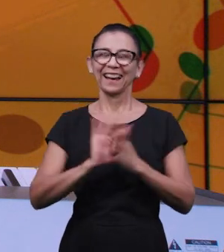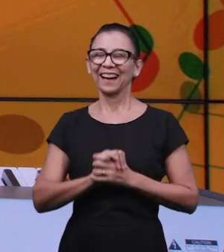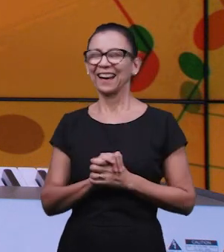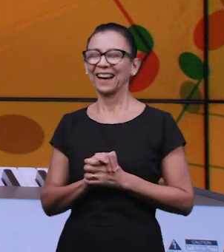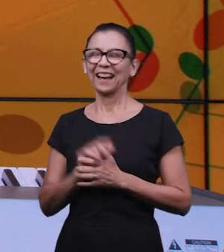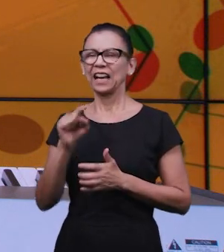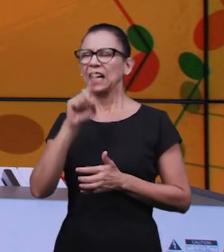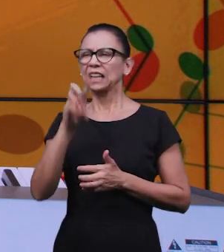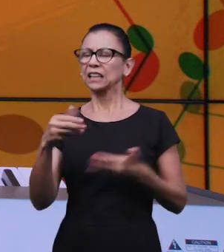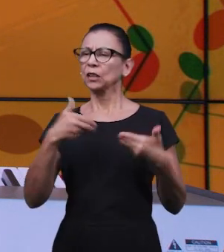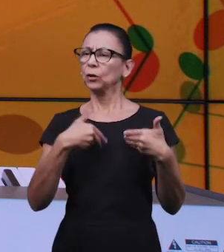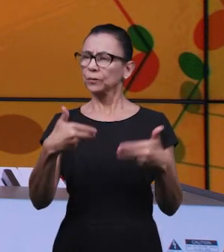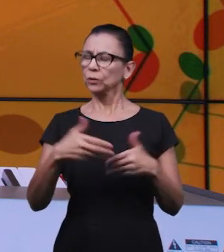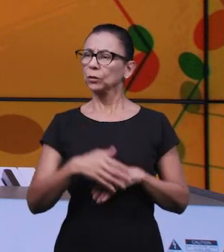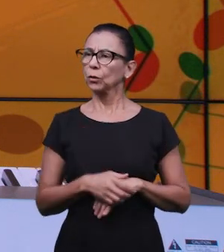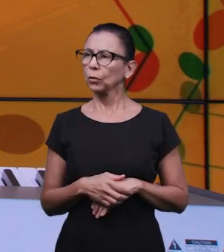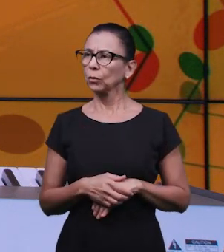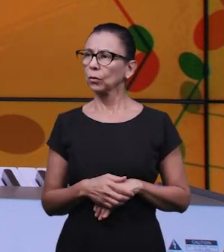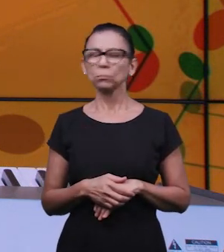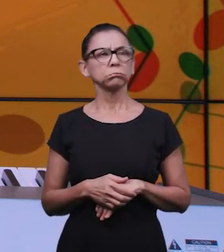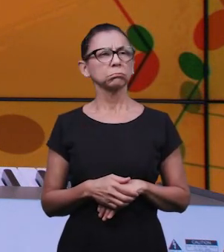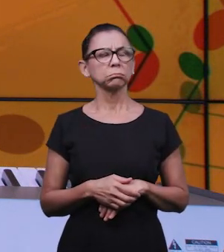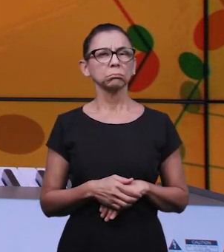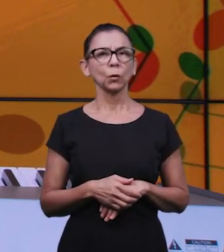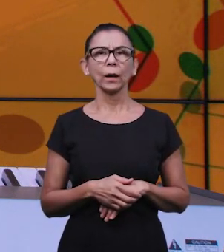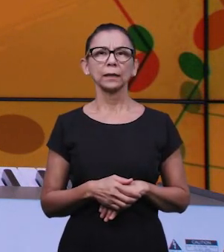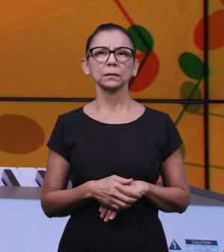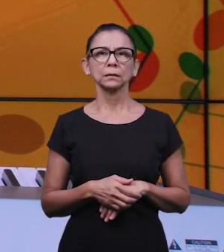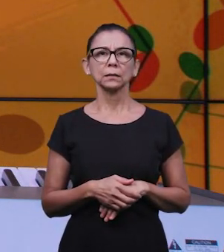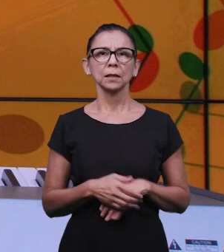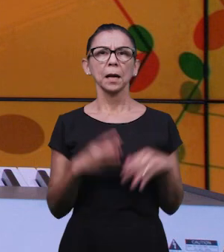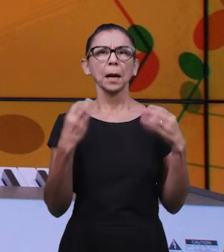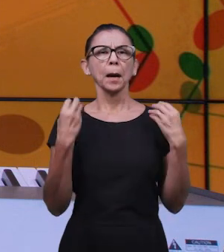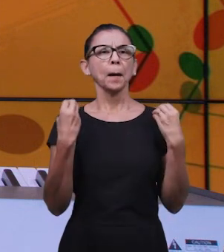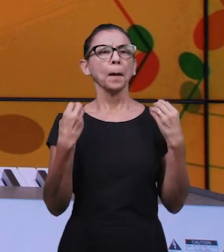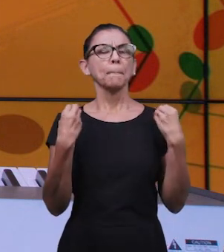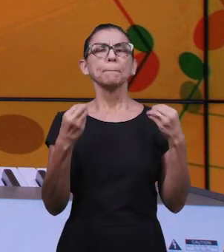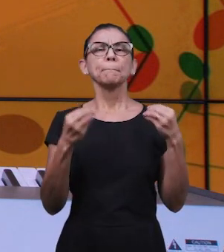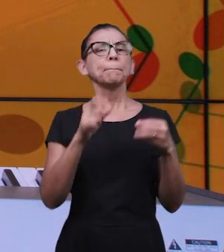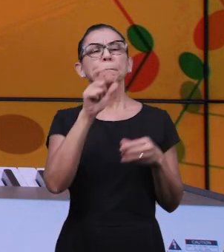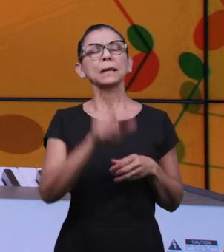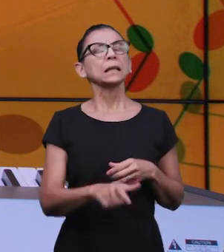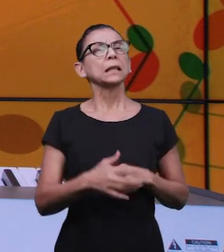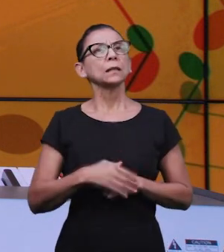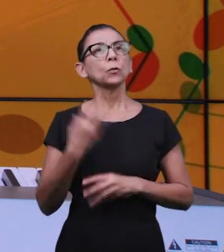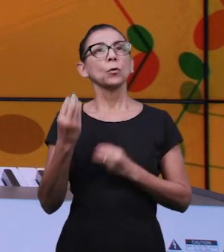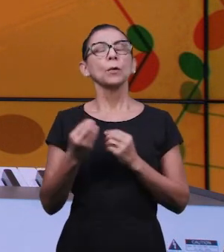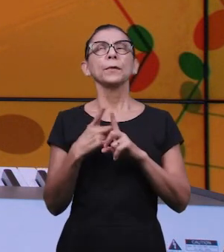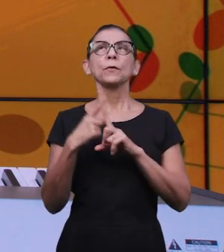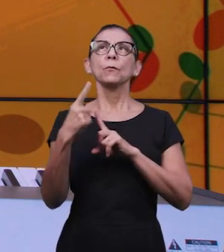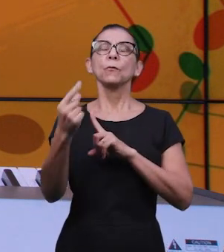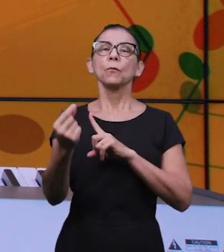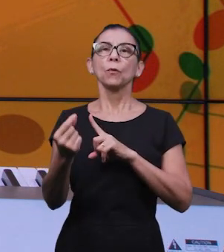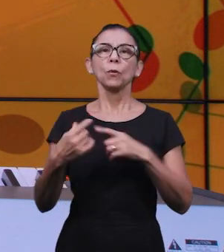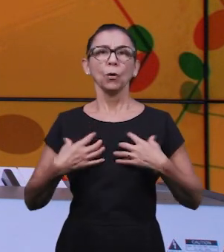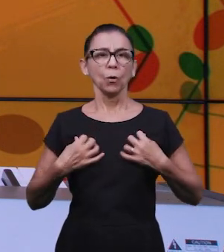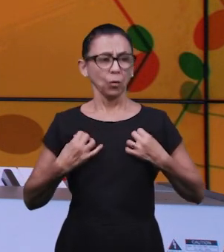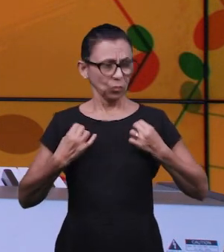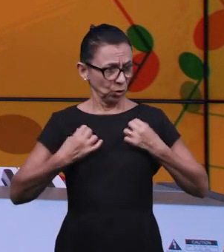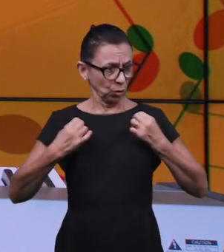te convida a participar de uma festa. Você sabe que festa é esta? Quando somos convidados para uma